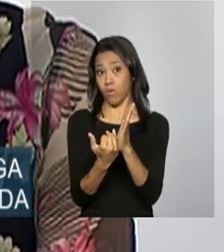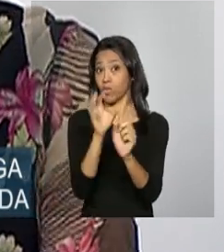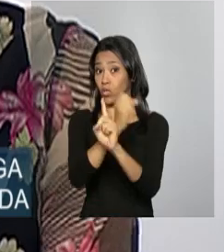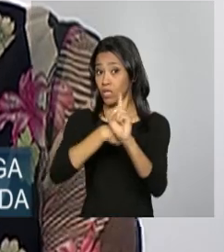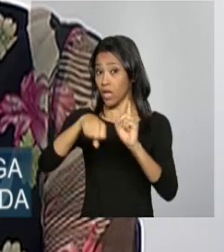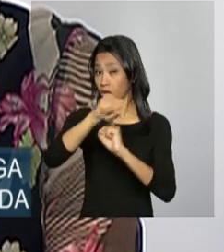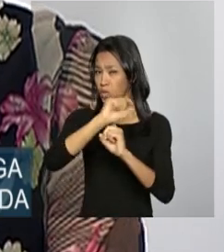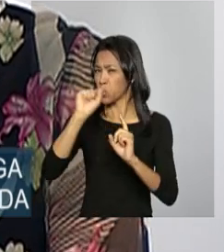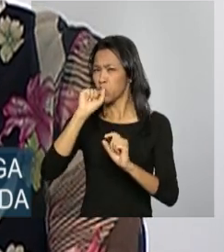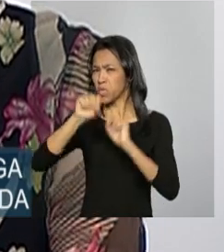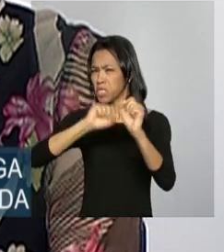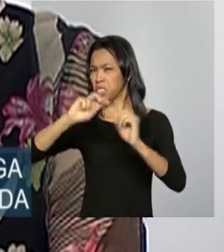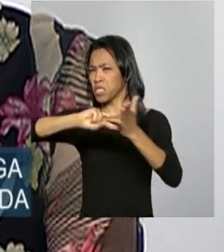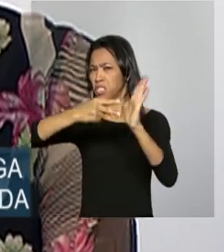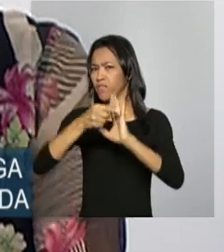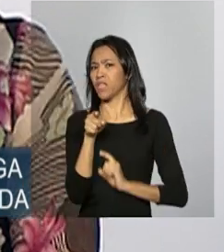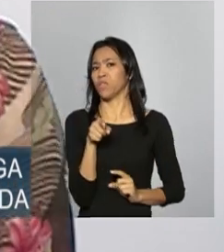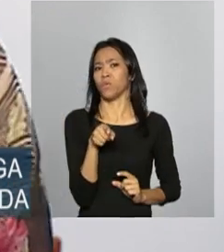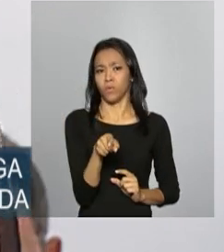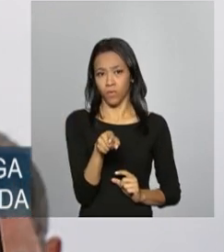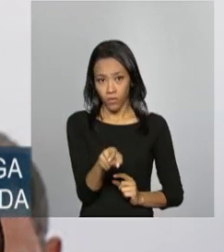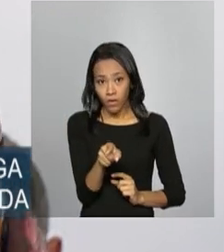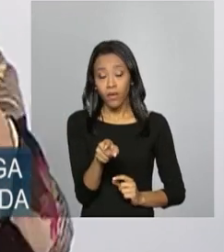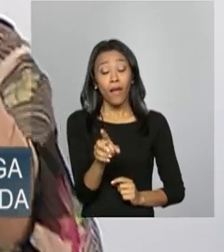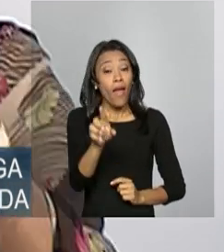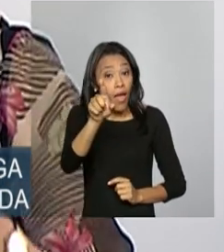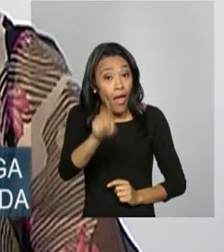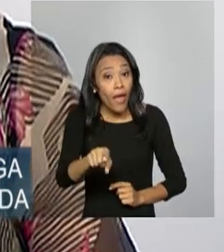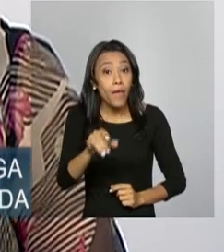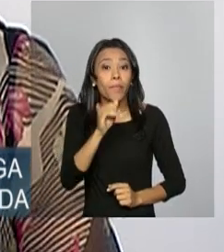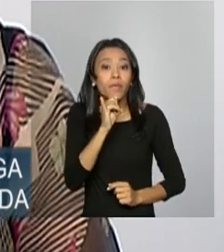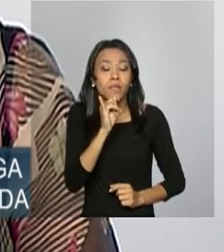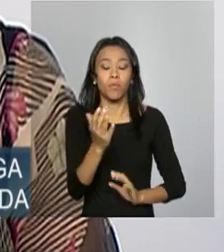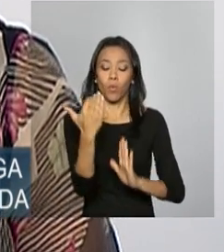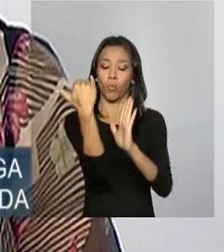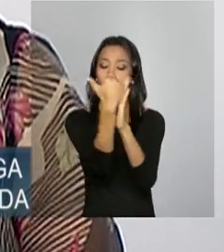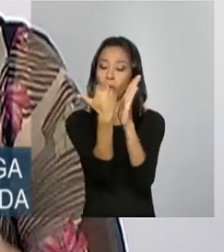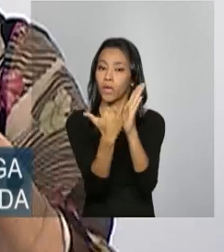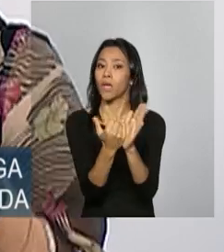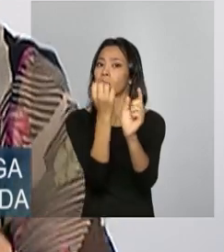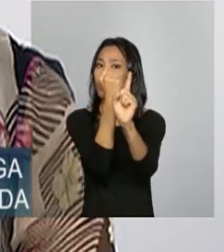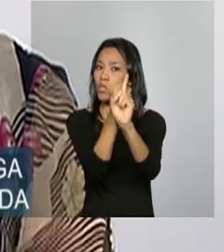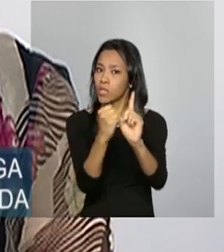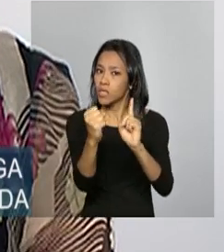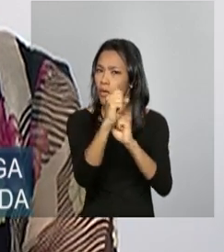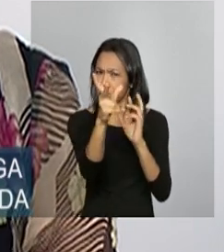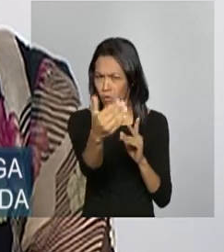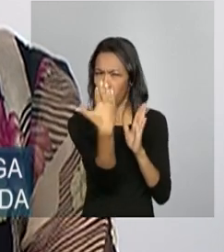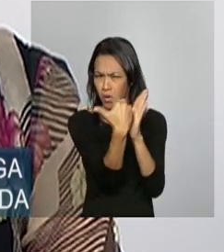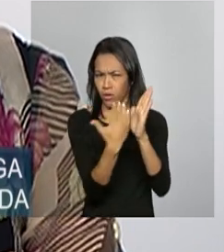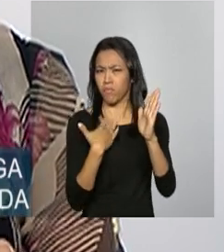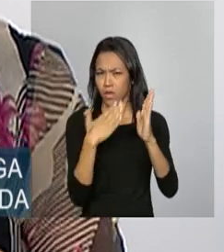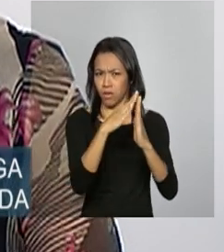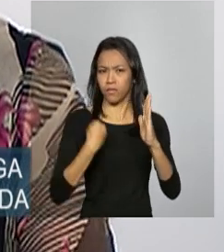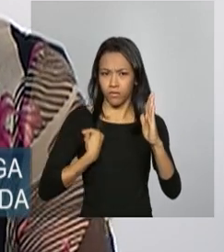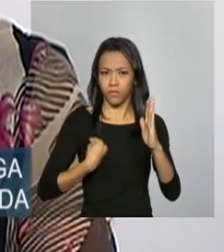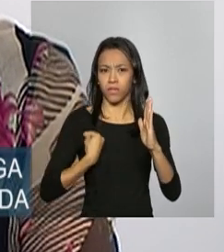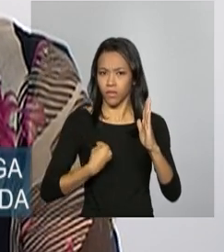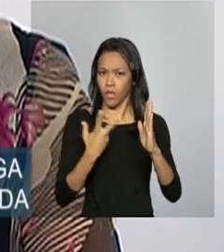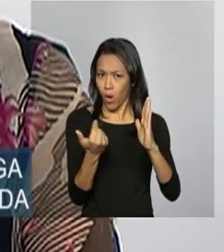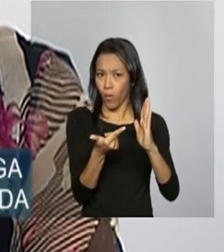Revisitar os programas sociais é um programa social como o Minha Casa Minha Vida.